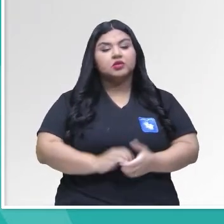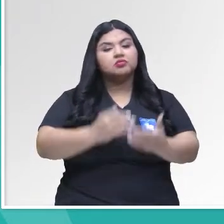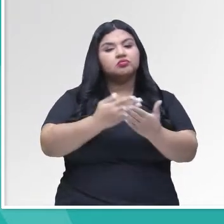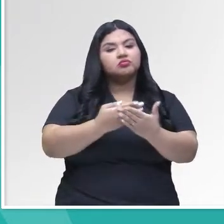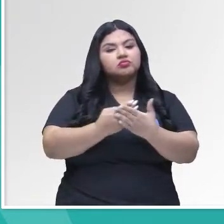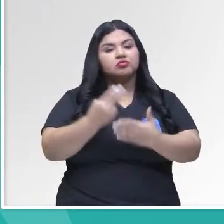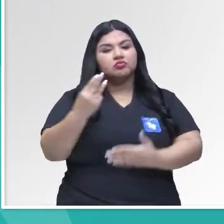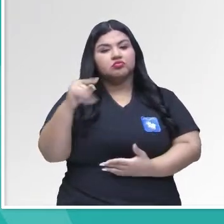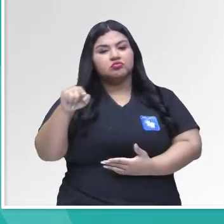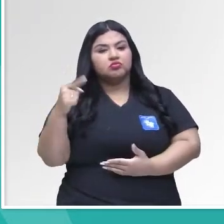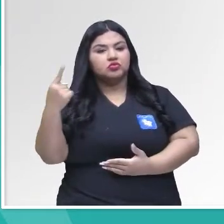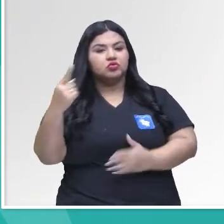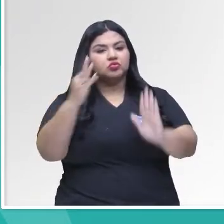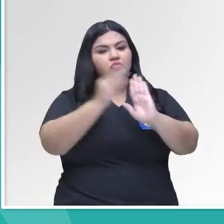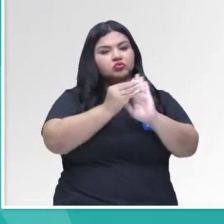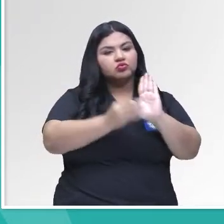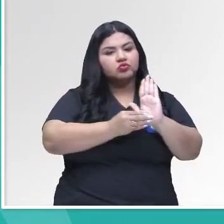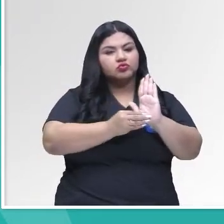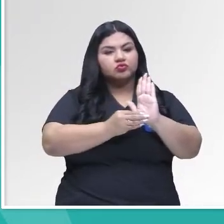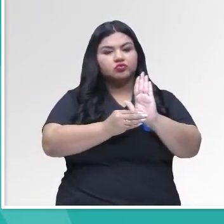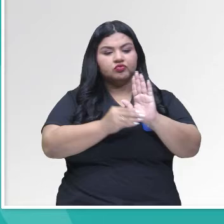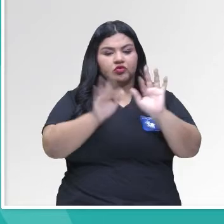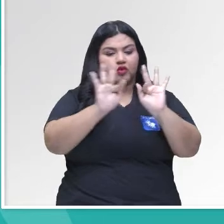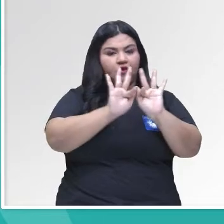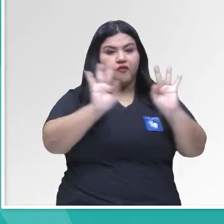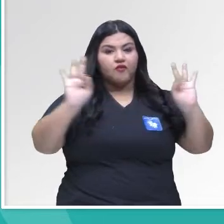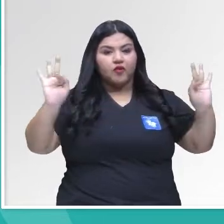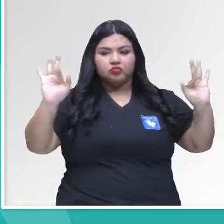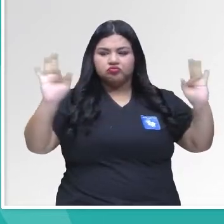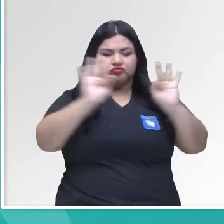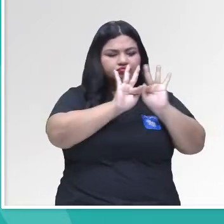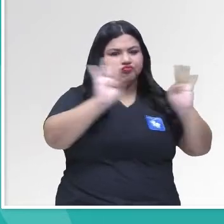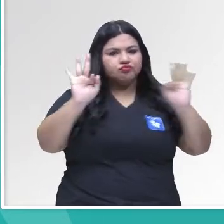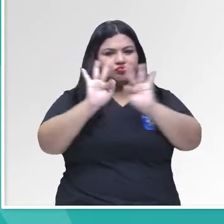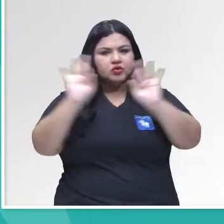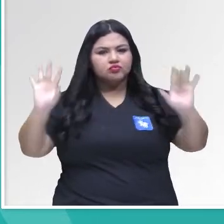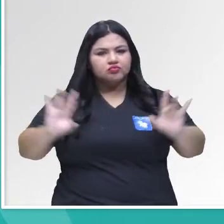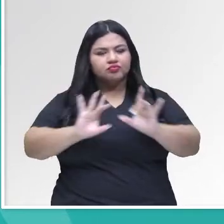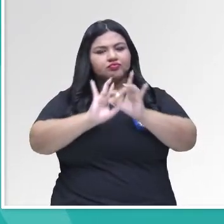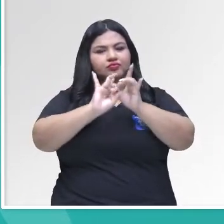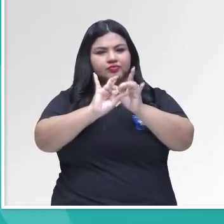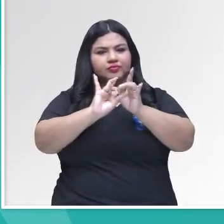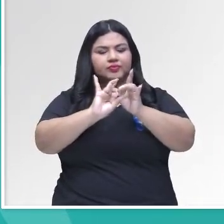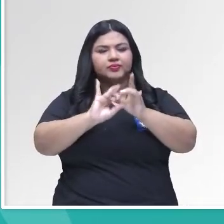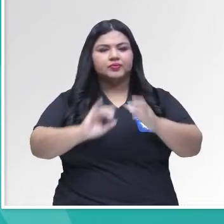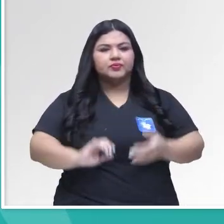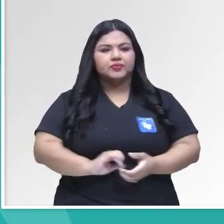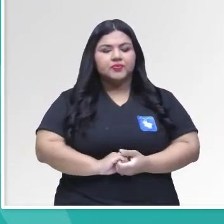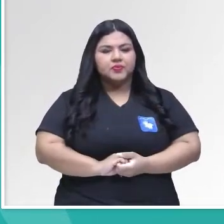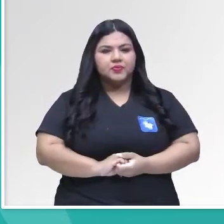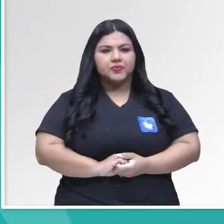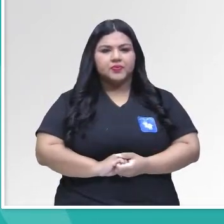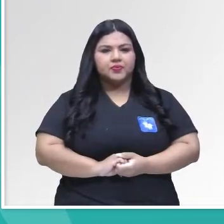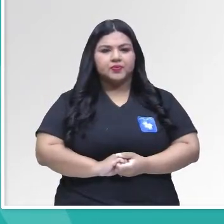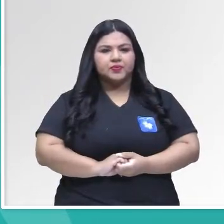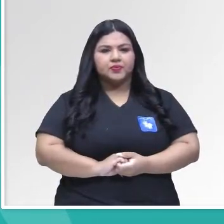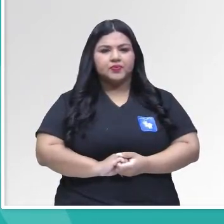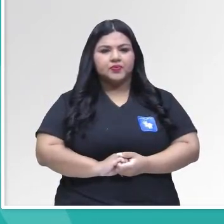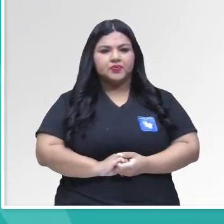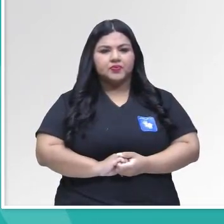Aula 3.1, conteúdo, período composto por coordenação.